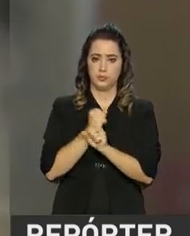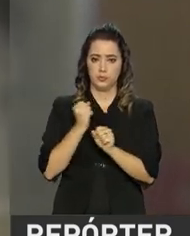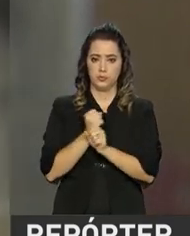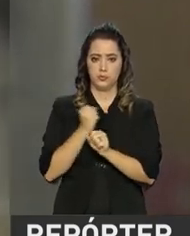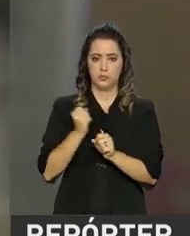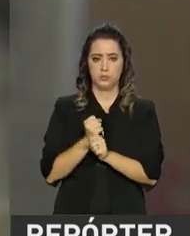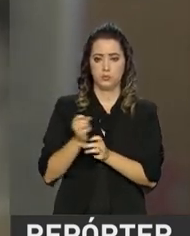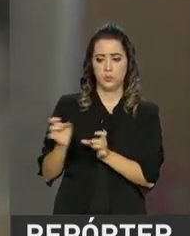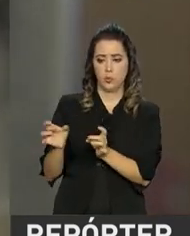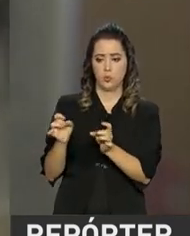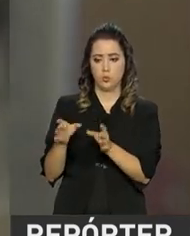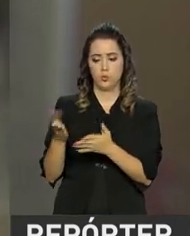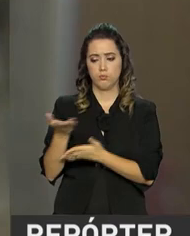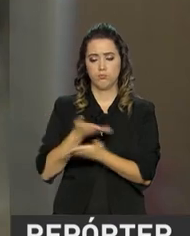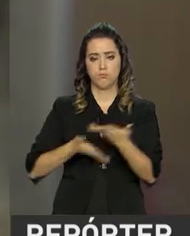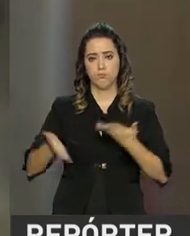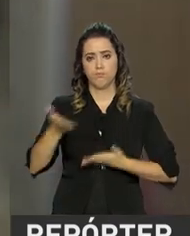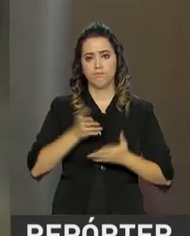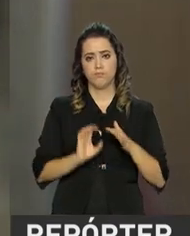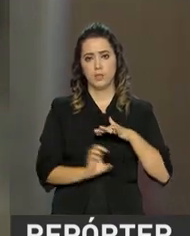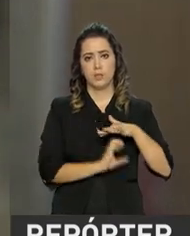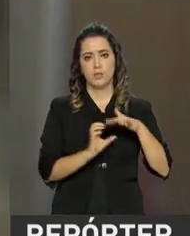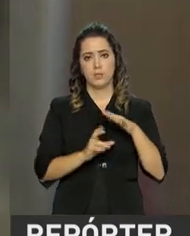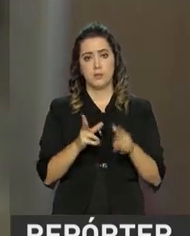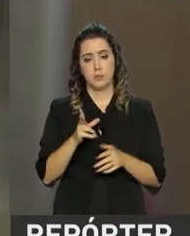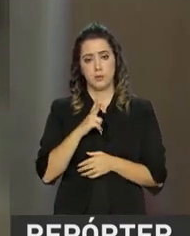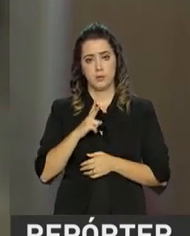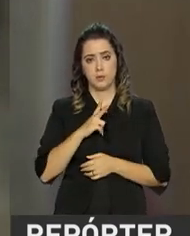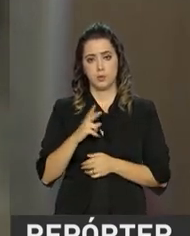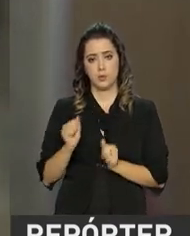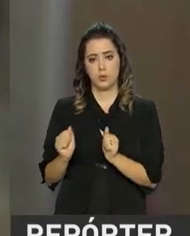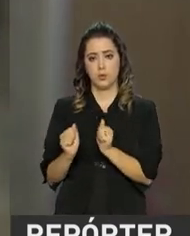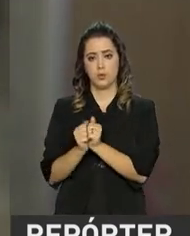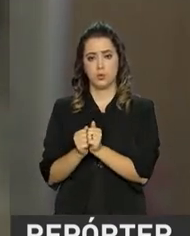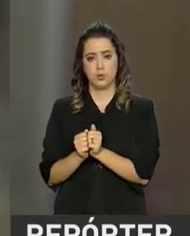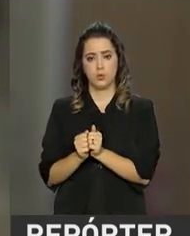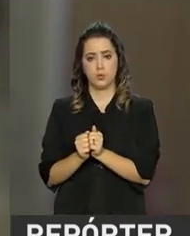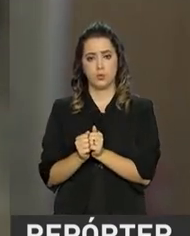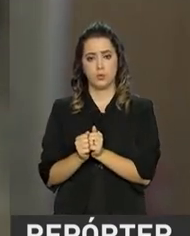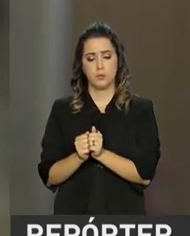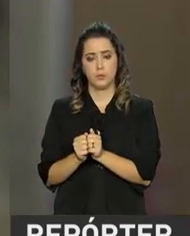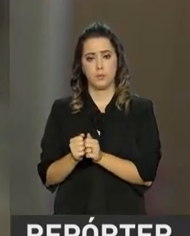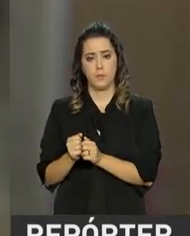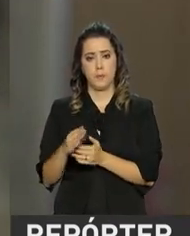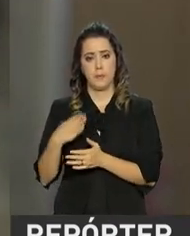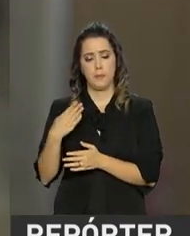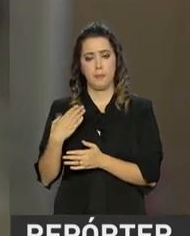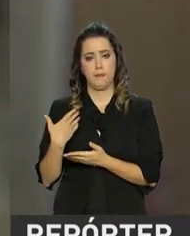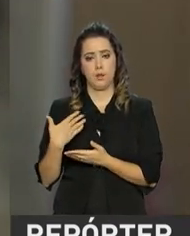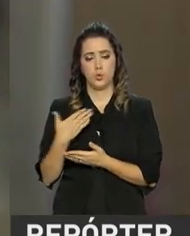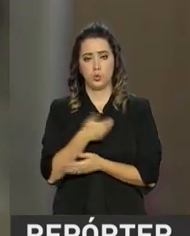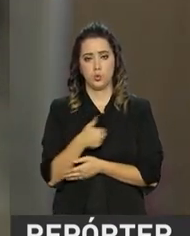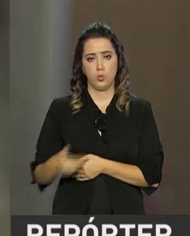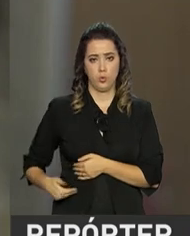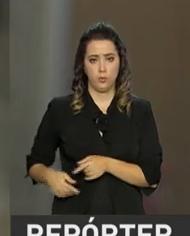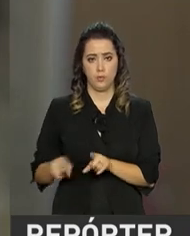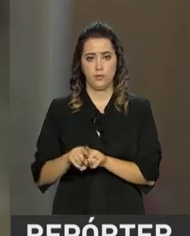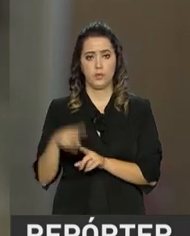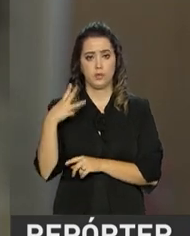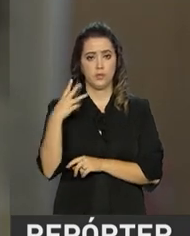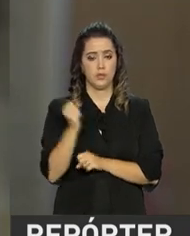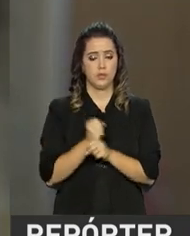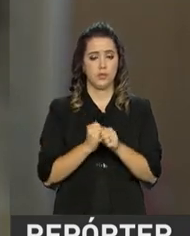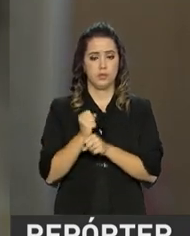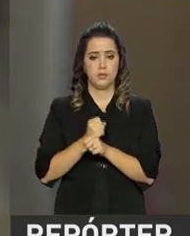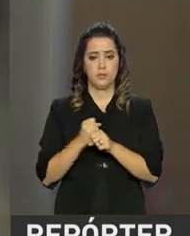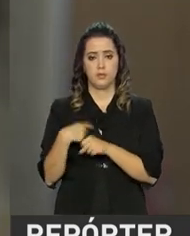vão estabelecer as relações entre a iniciativa privada e o poder concedente durante esses 30 anos, temos um